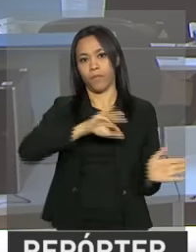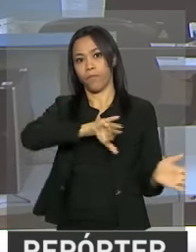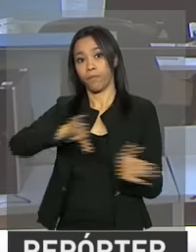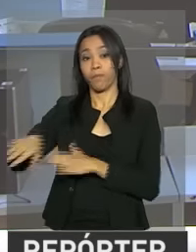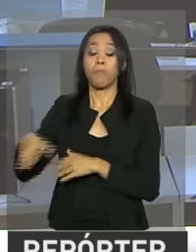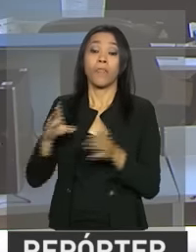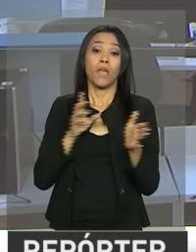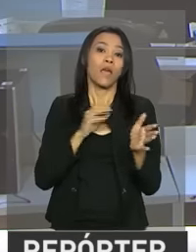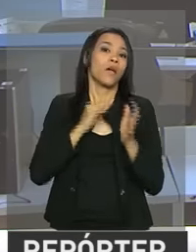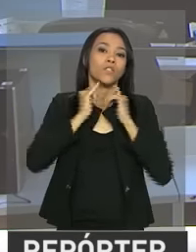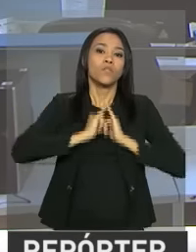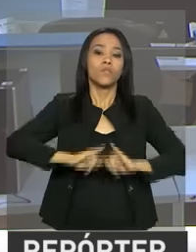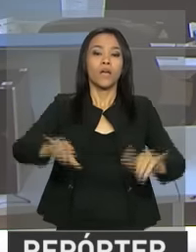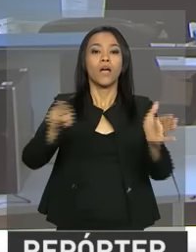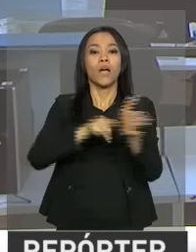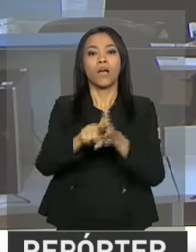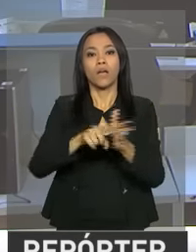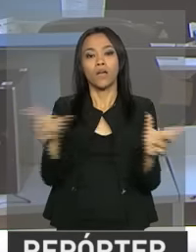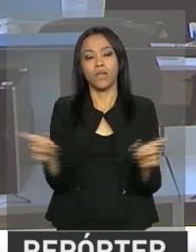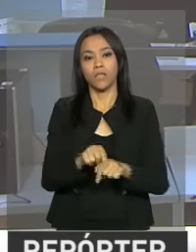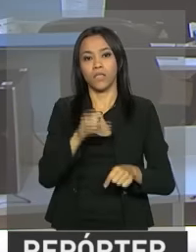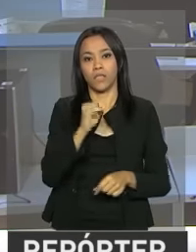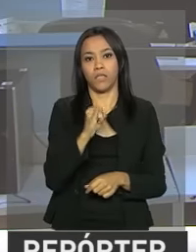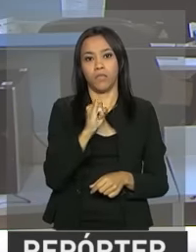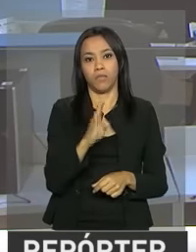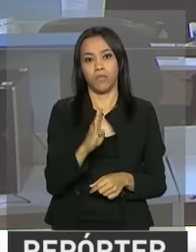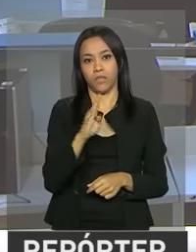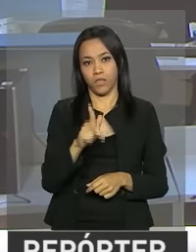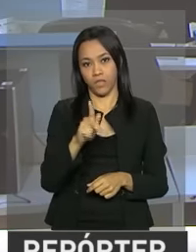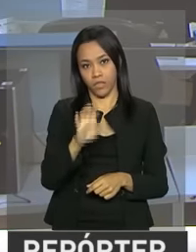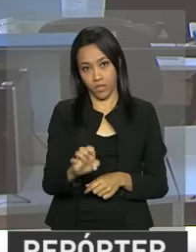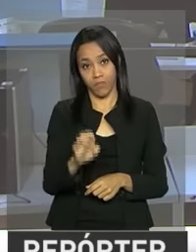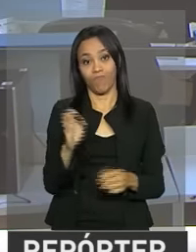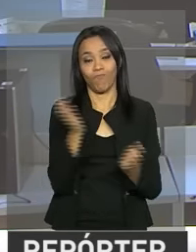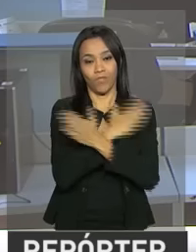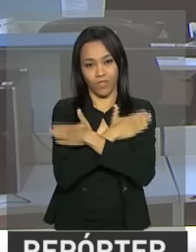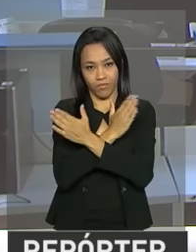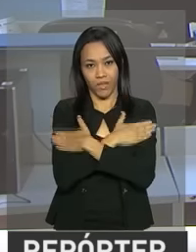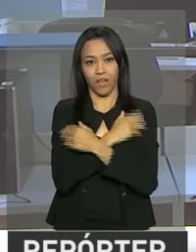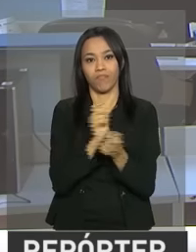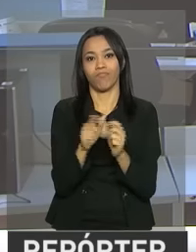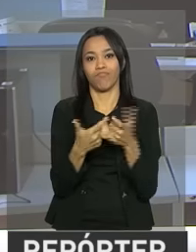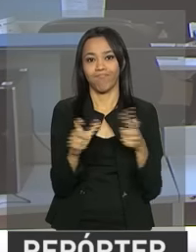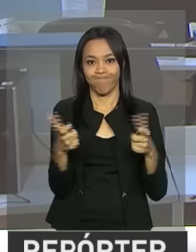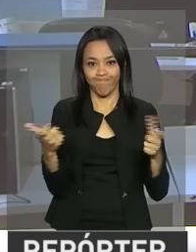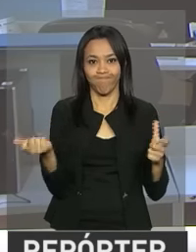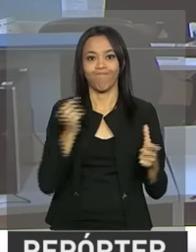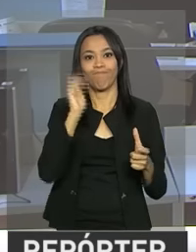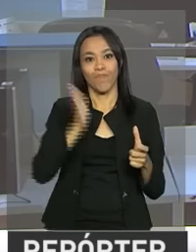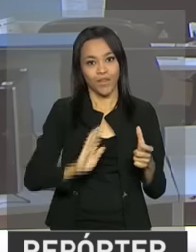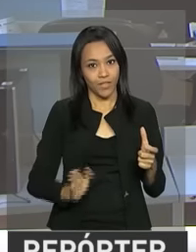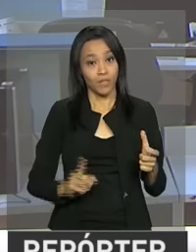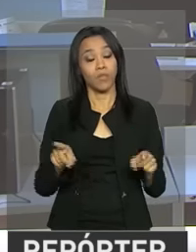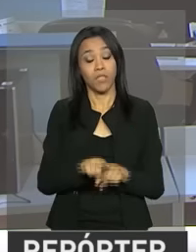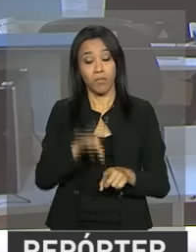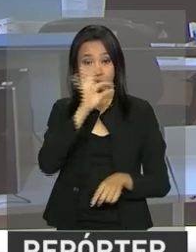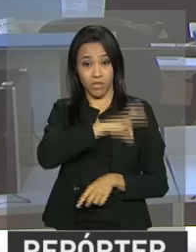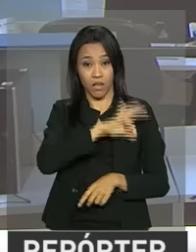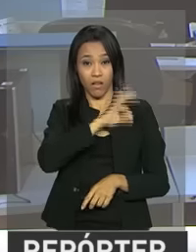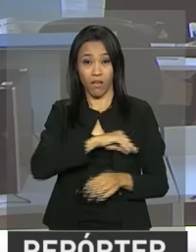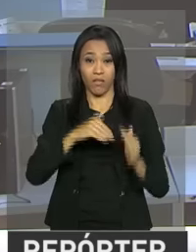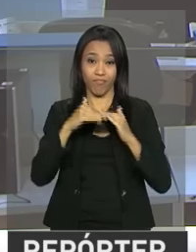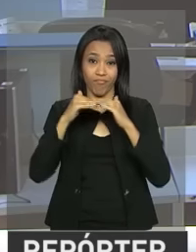IBGE comprovam que muitos brasileiros já sabiam. O desemprego aumentou no país e a renda mensal dos brasileiros